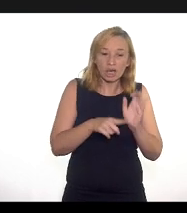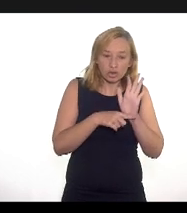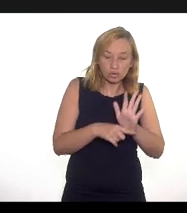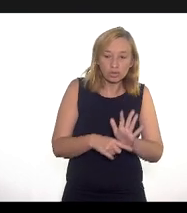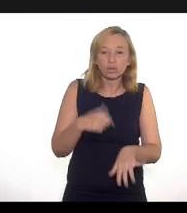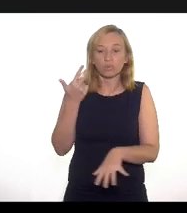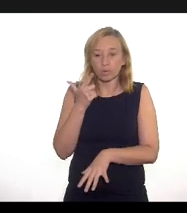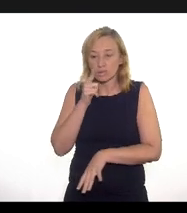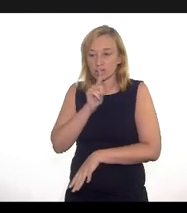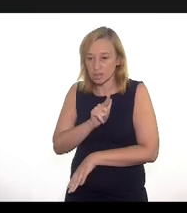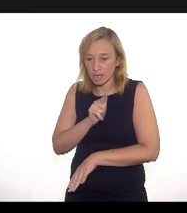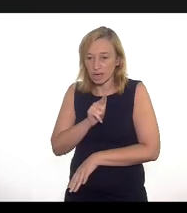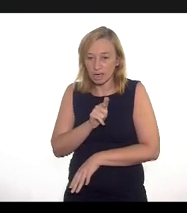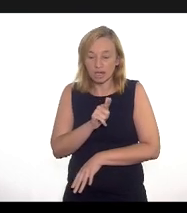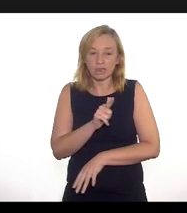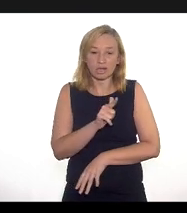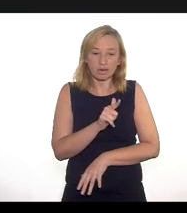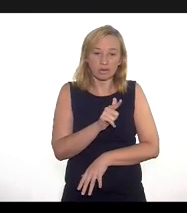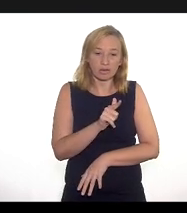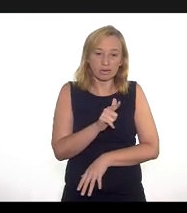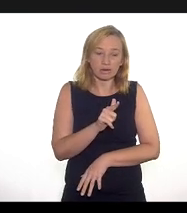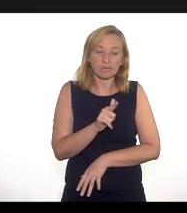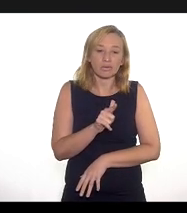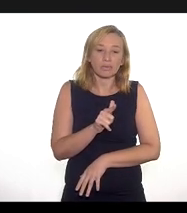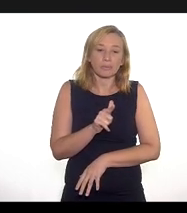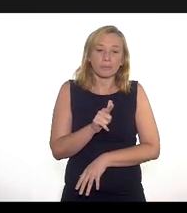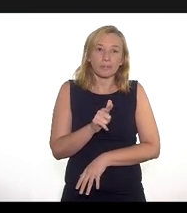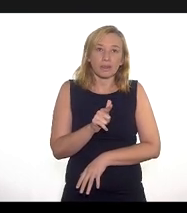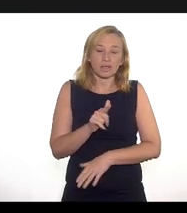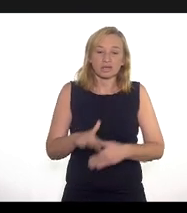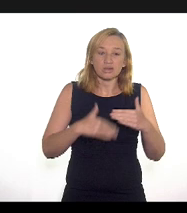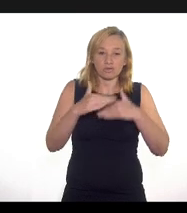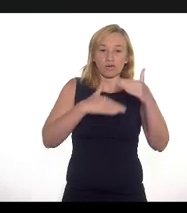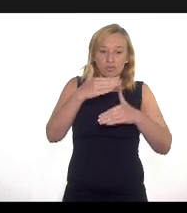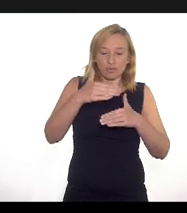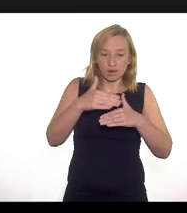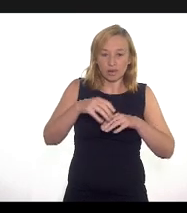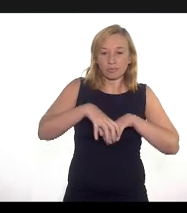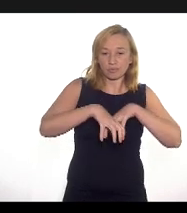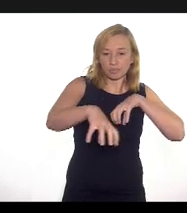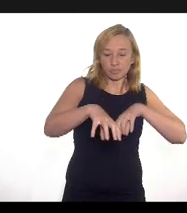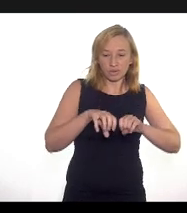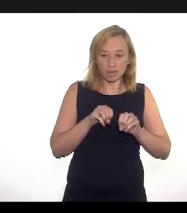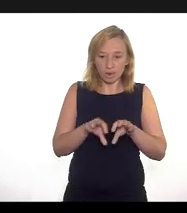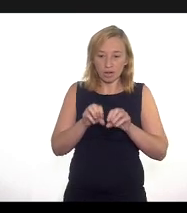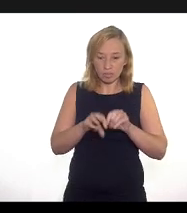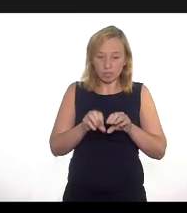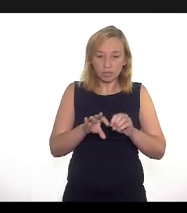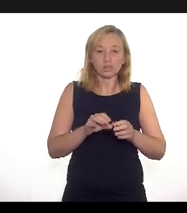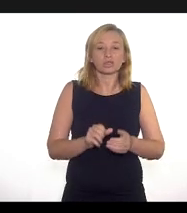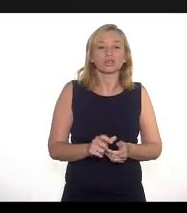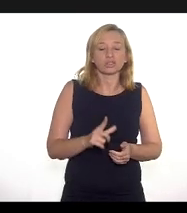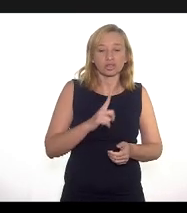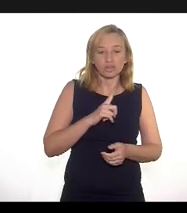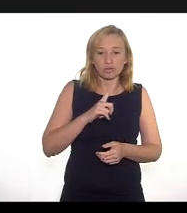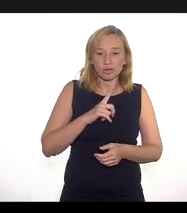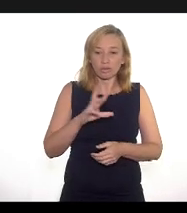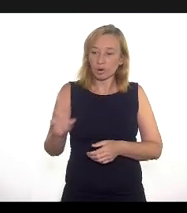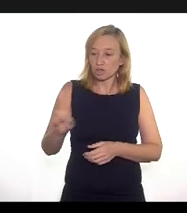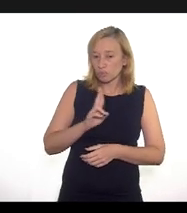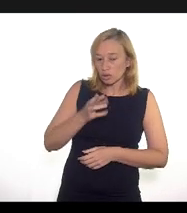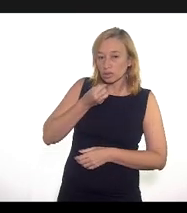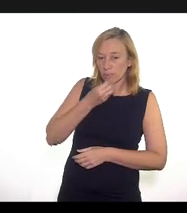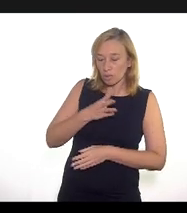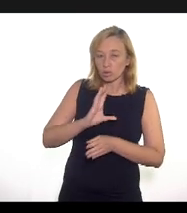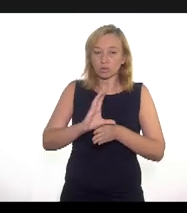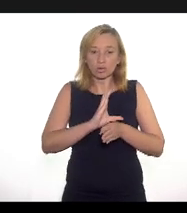consegue atender de forma remota. Nós tivemos uma posição positiva do Conselho